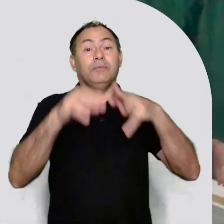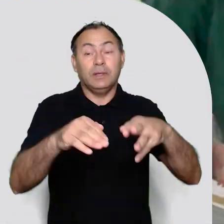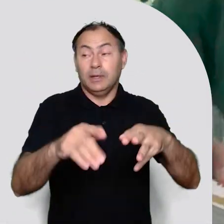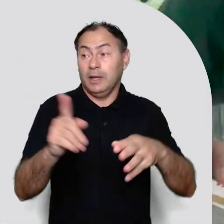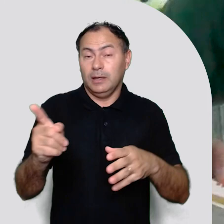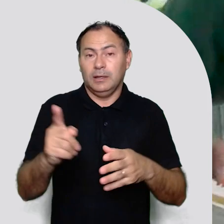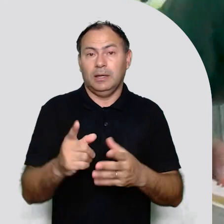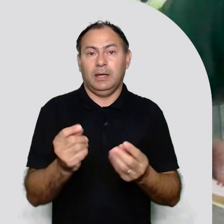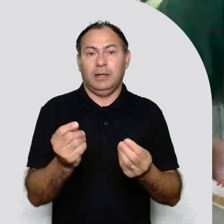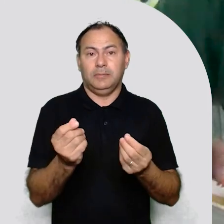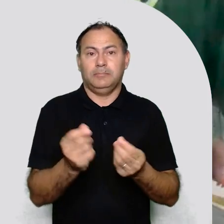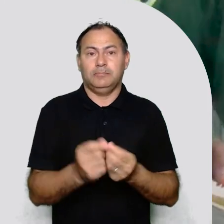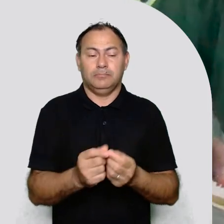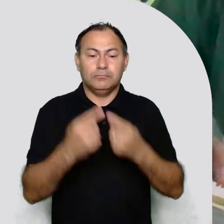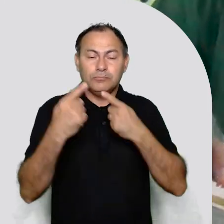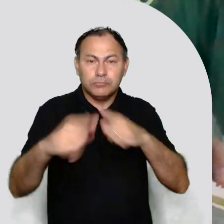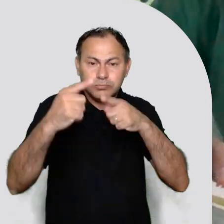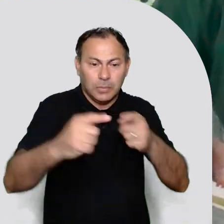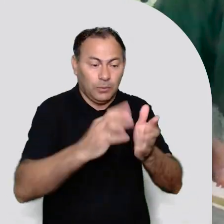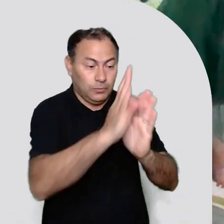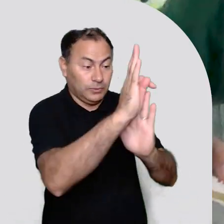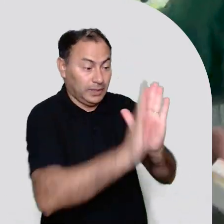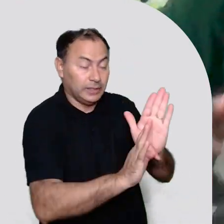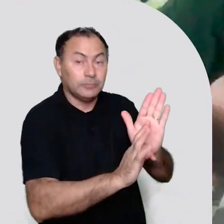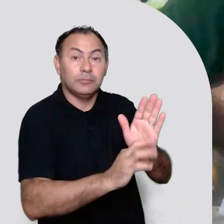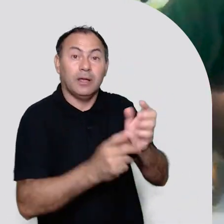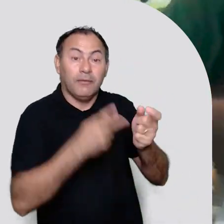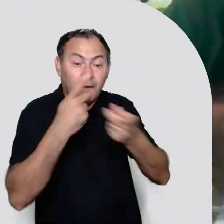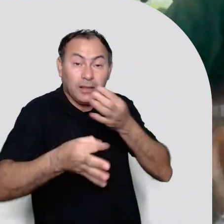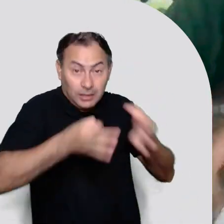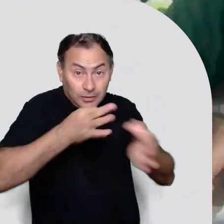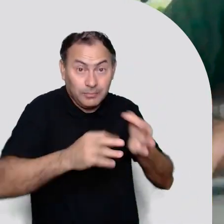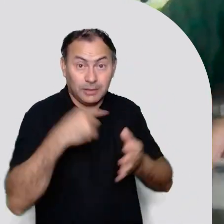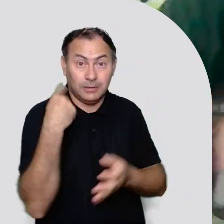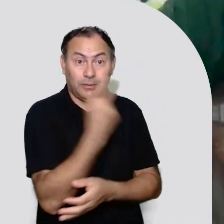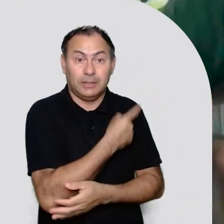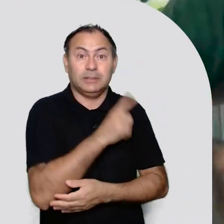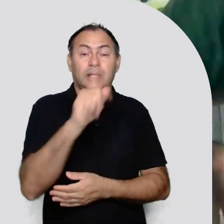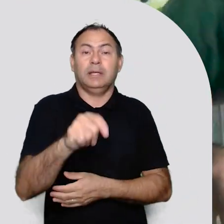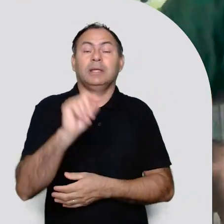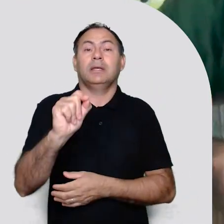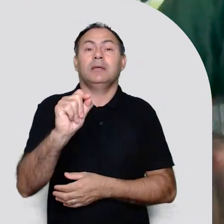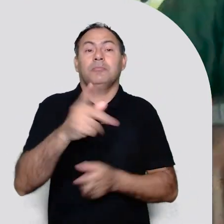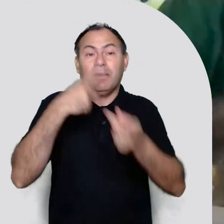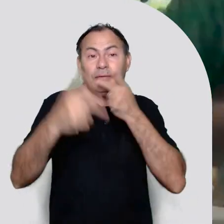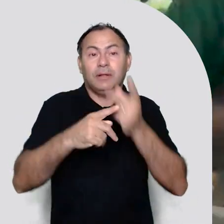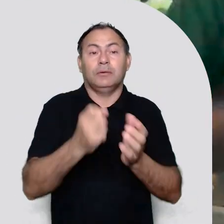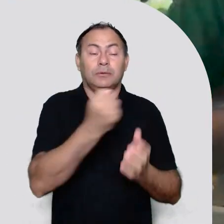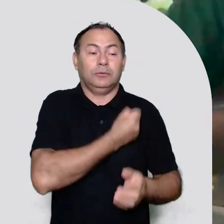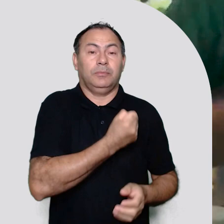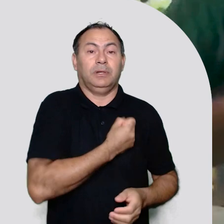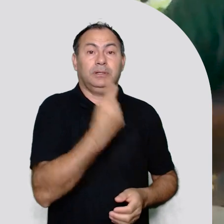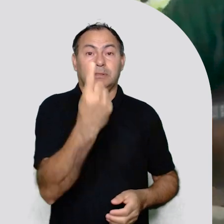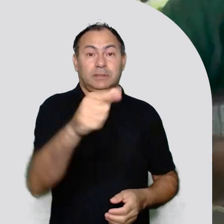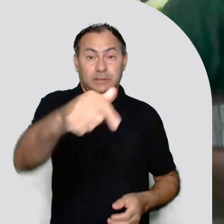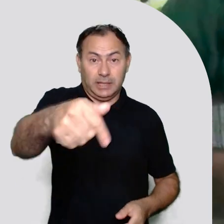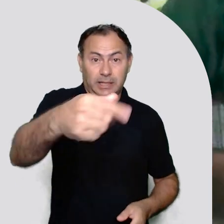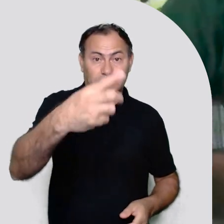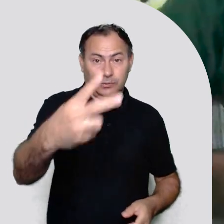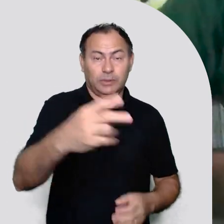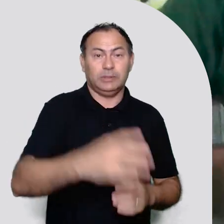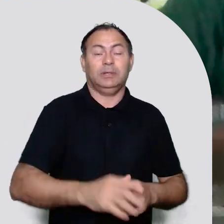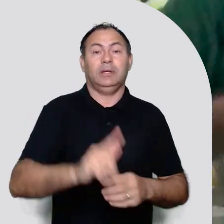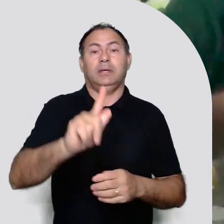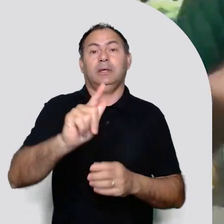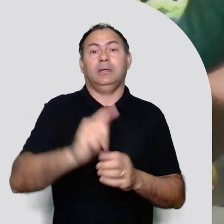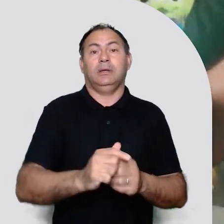fim, essa provocação que o texto nos sugere é aquilo que diz a número 72 da Gaudium